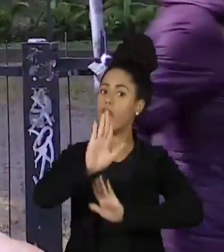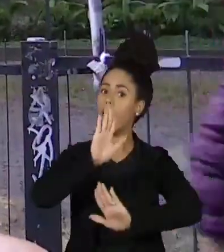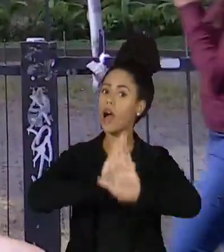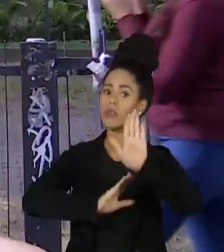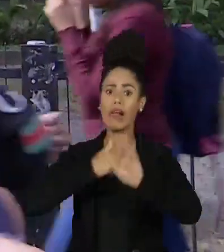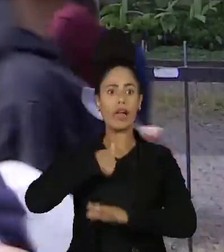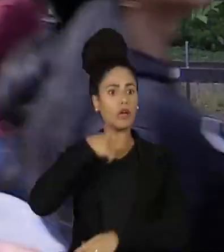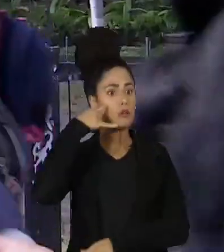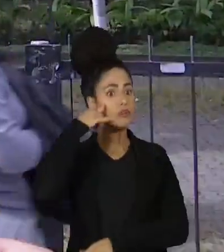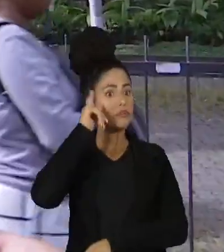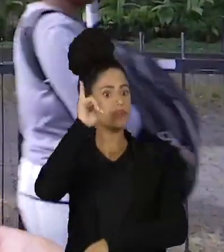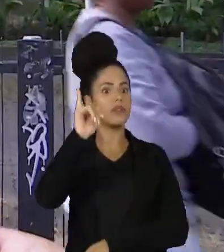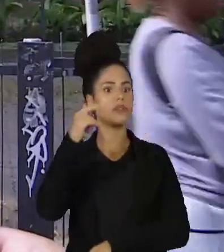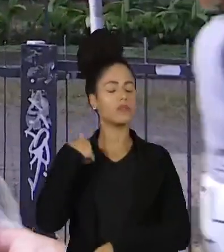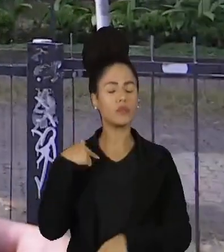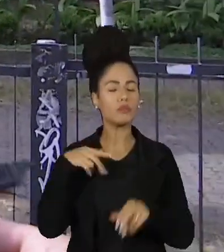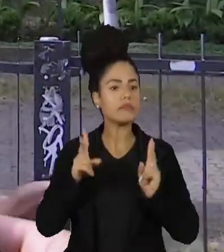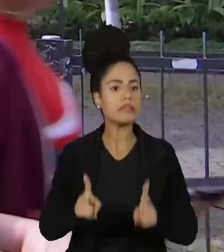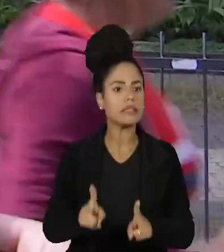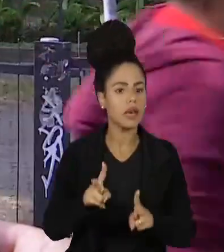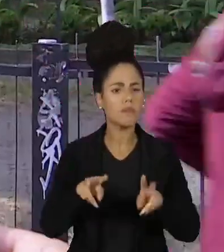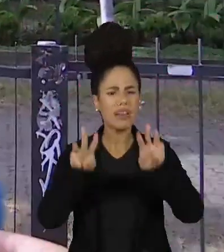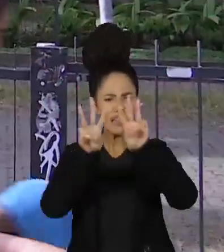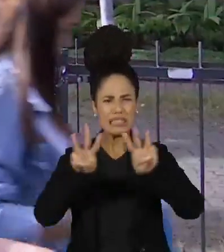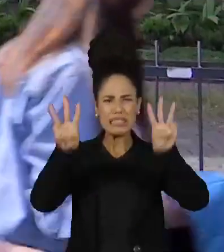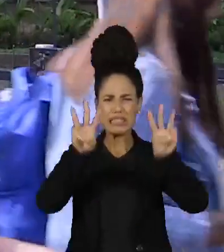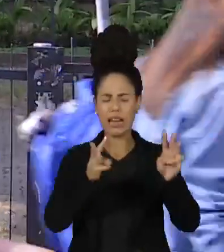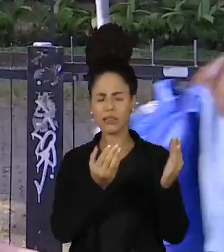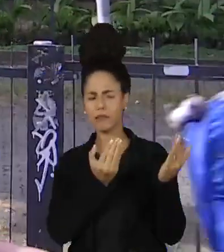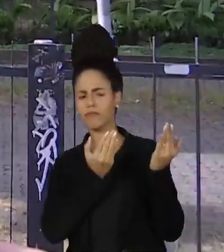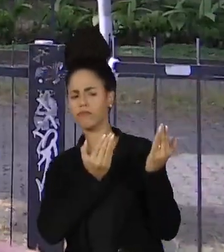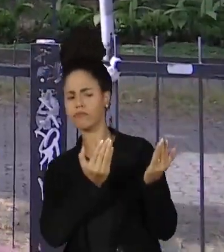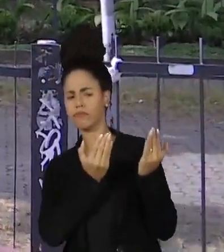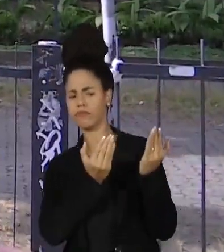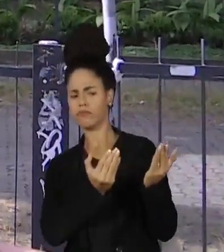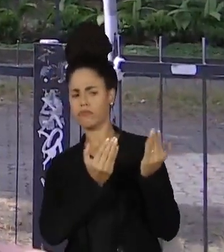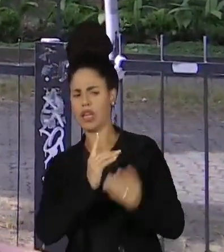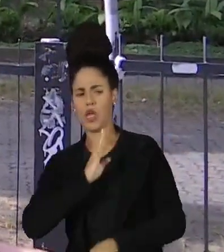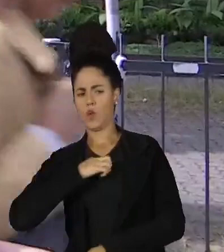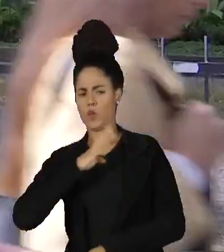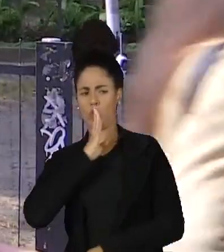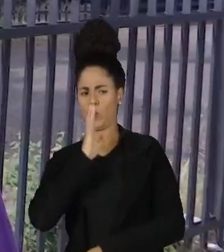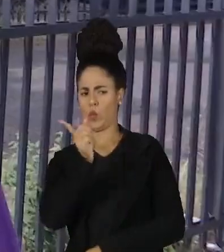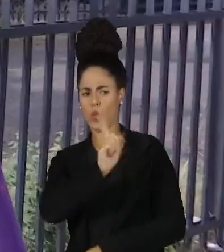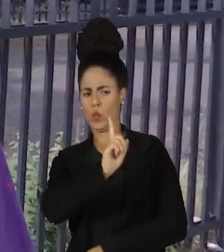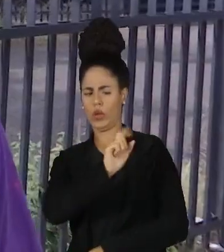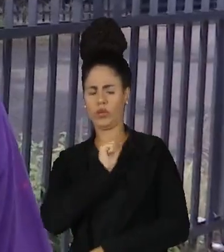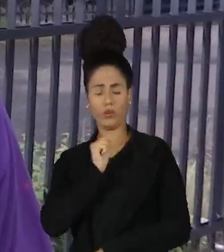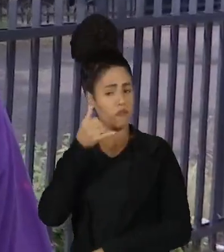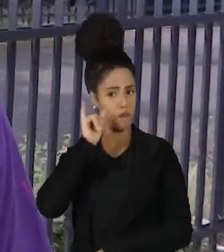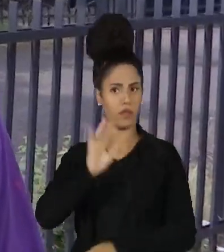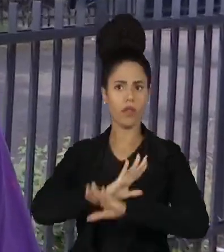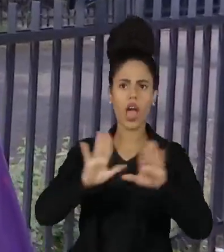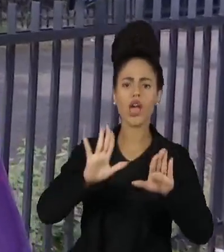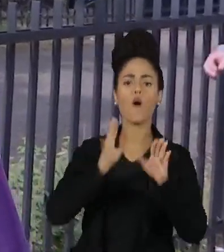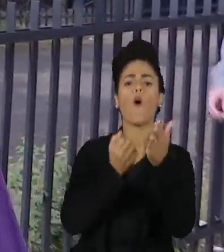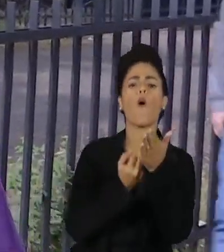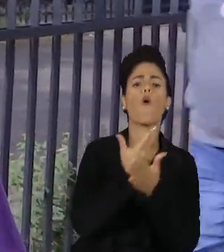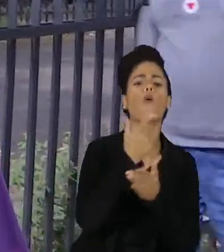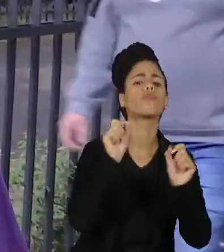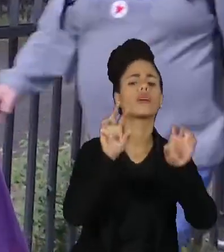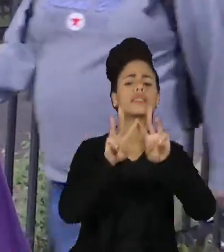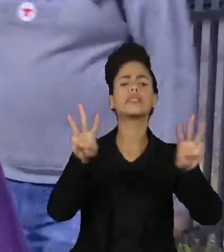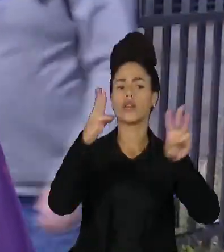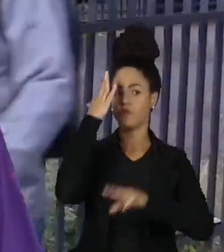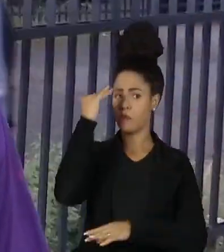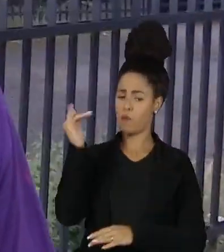Evito ao máximo né de ficar acessando sites duvidosos e coisas que eu não tenho conhecimento algum compressor compra em site que é